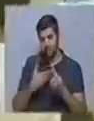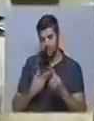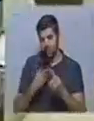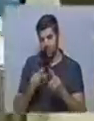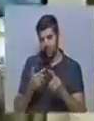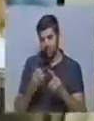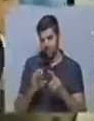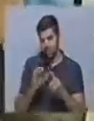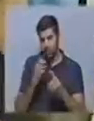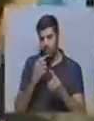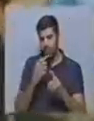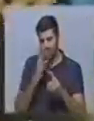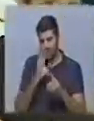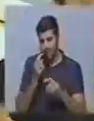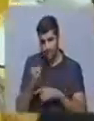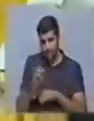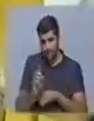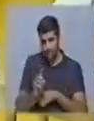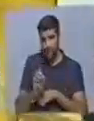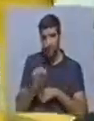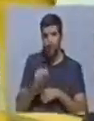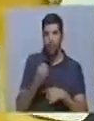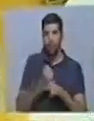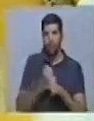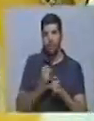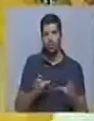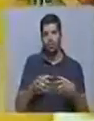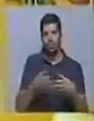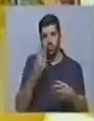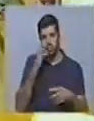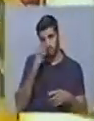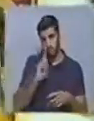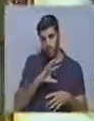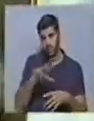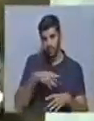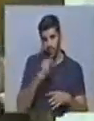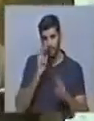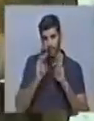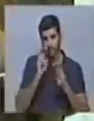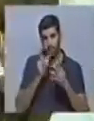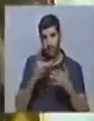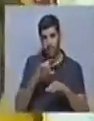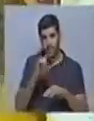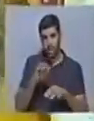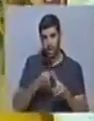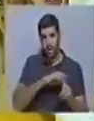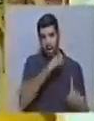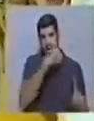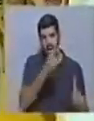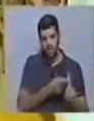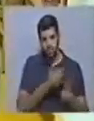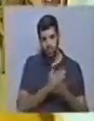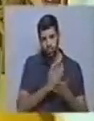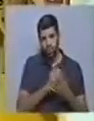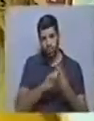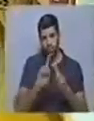E a propósito também explicar-vos que esta é uma ação conjunta neste Dia Mundial da Visão, mas que se alarga também ao longo do ano e também em várias escolas,